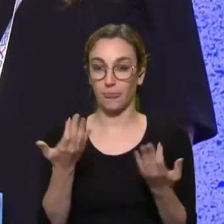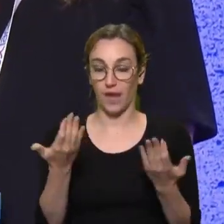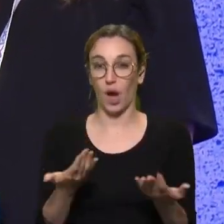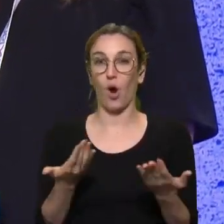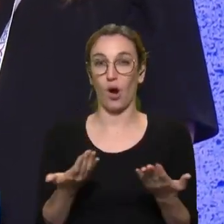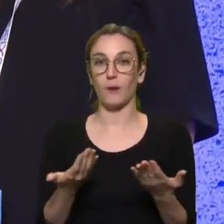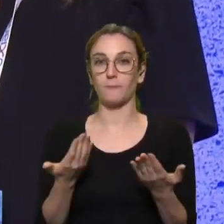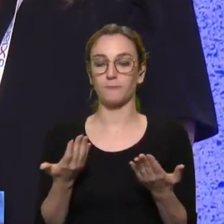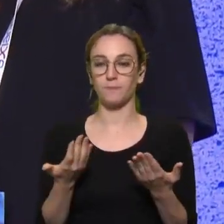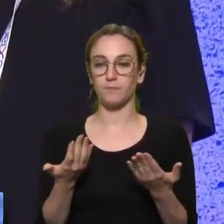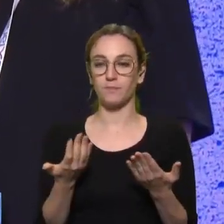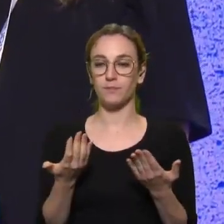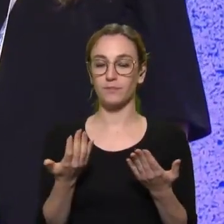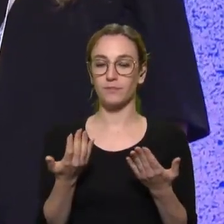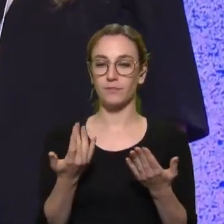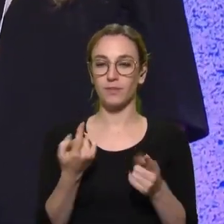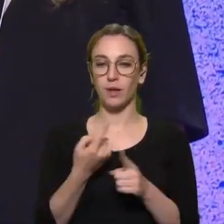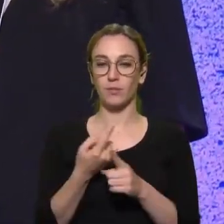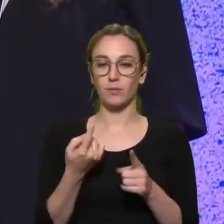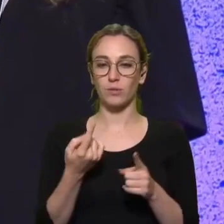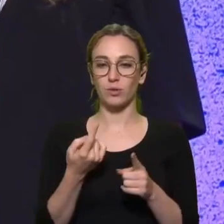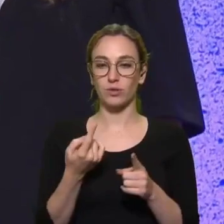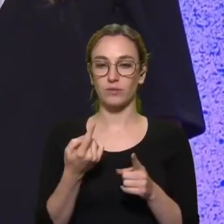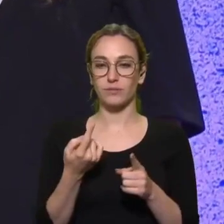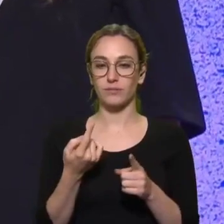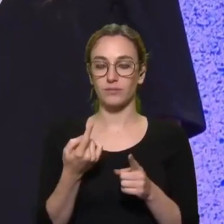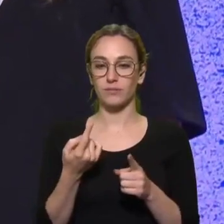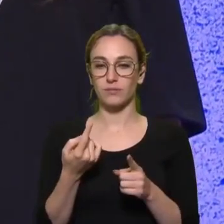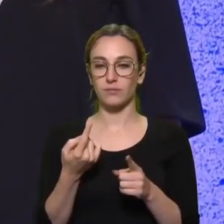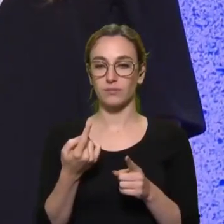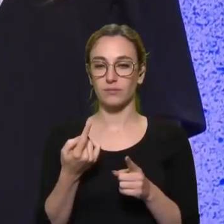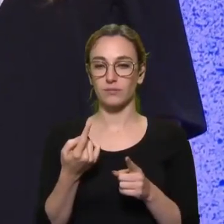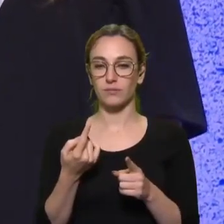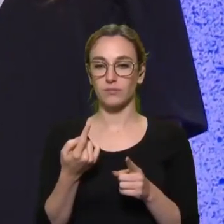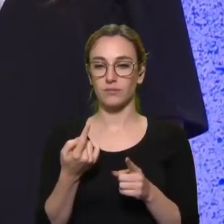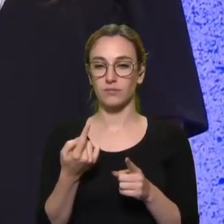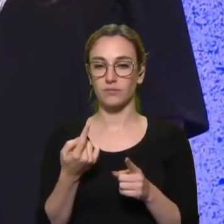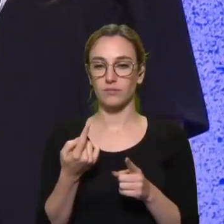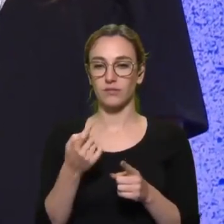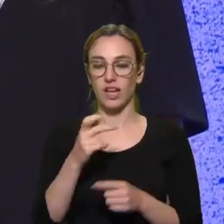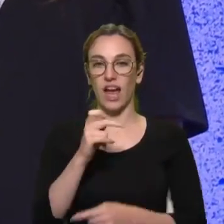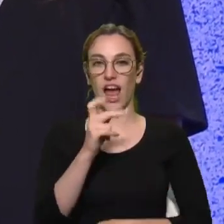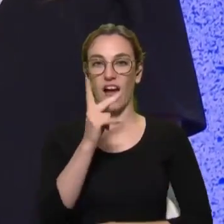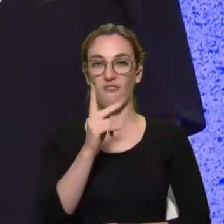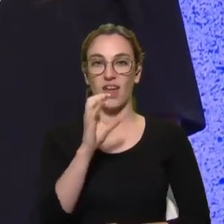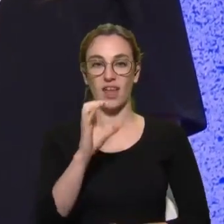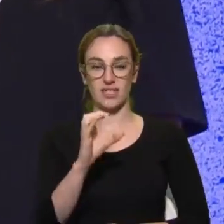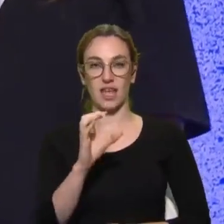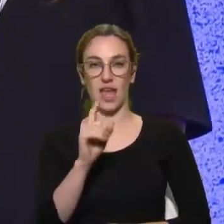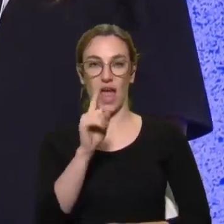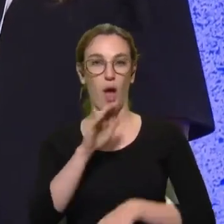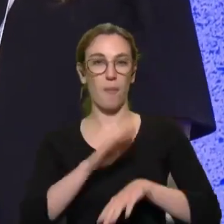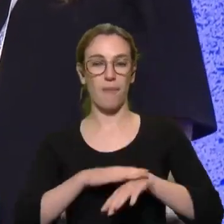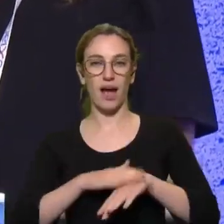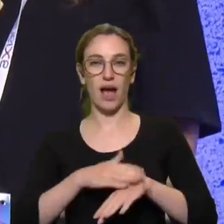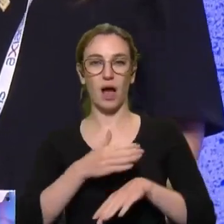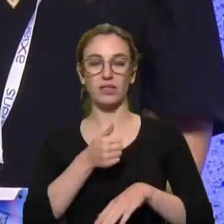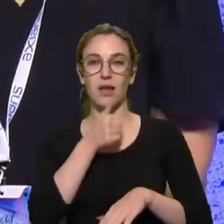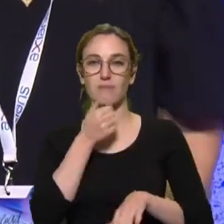atualidade, uma vez que o ABC é uma das maiores causas de morte e